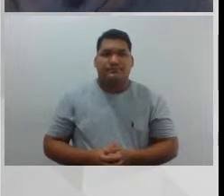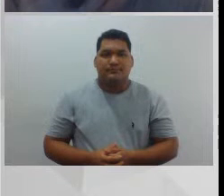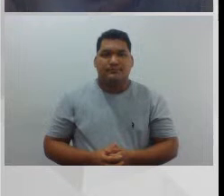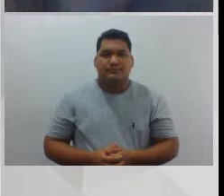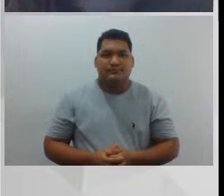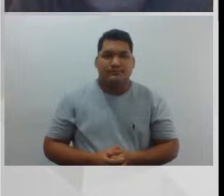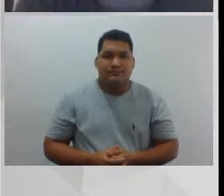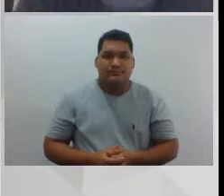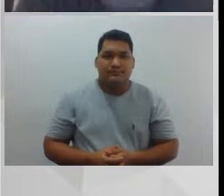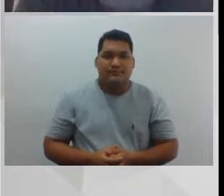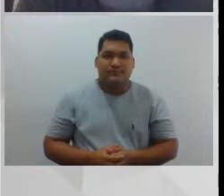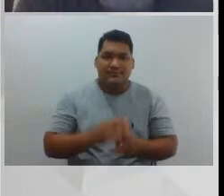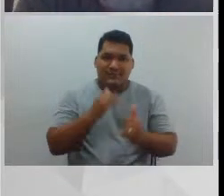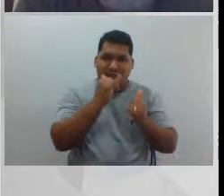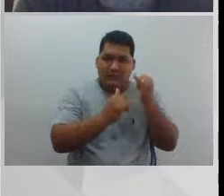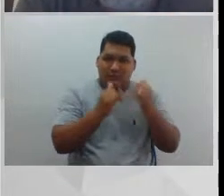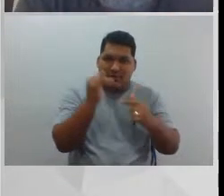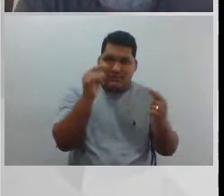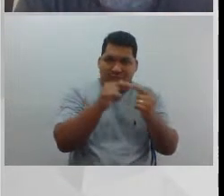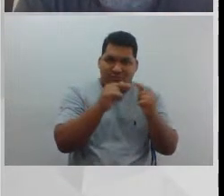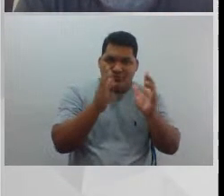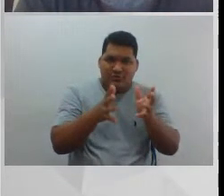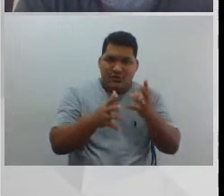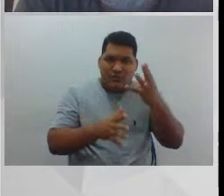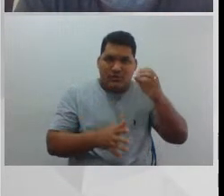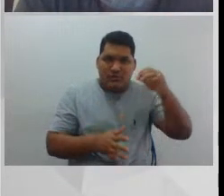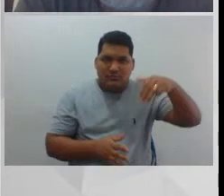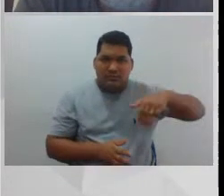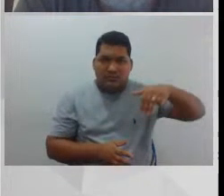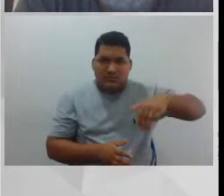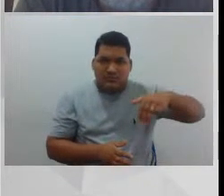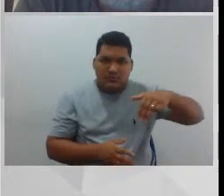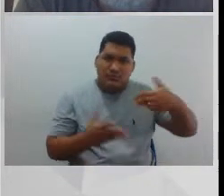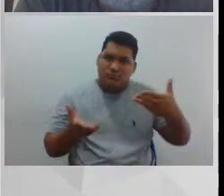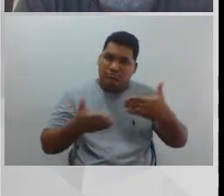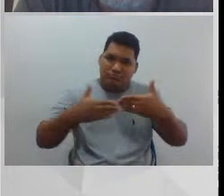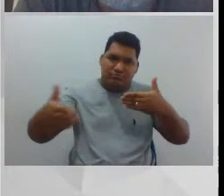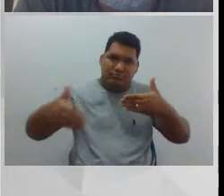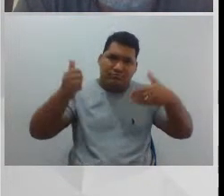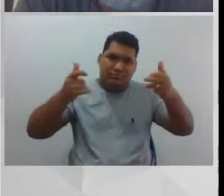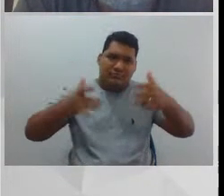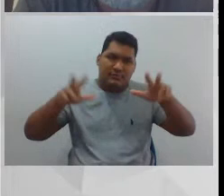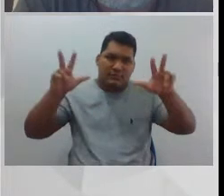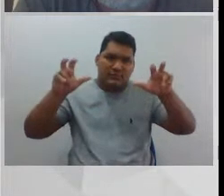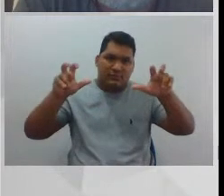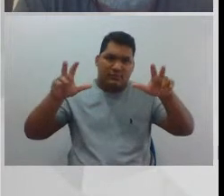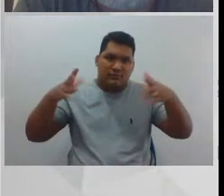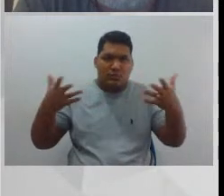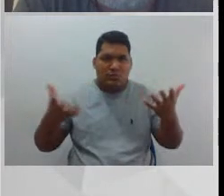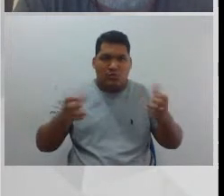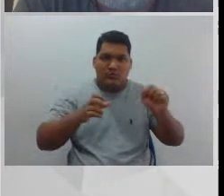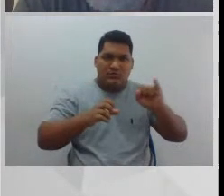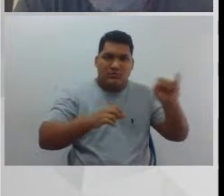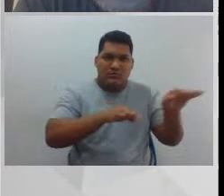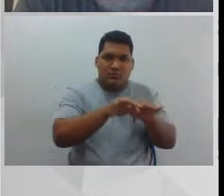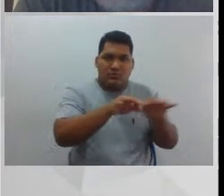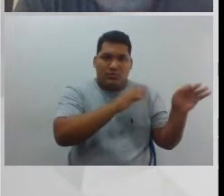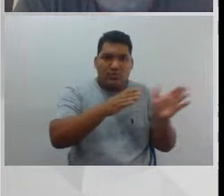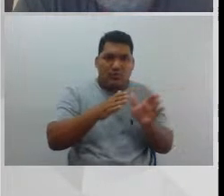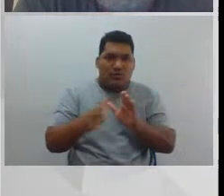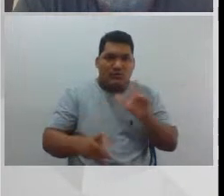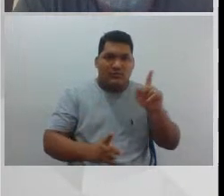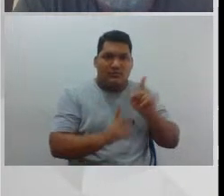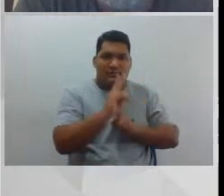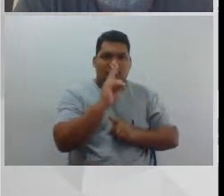Parece que eu já cheguei a 40 minutos, né? Mas a gente vai continuar falando aqui, a não ser que a organização peça para mim acelerar e